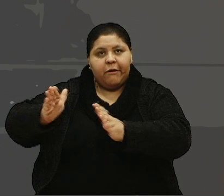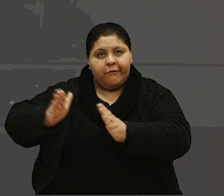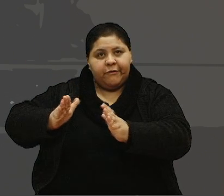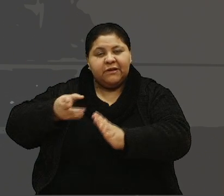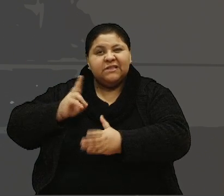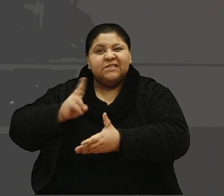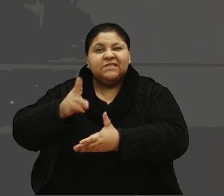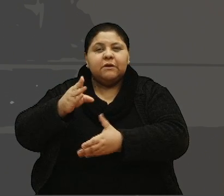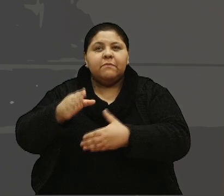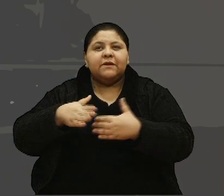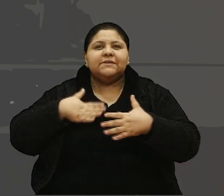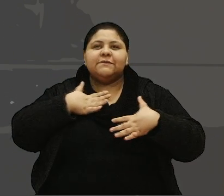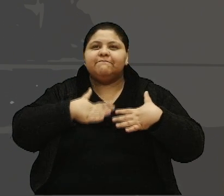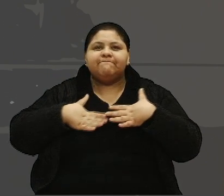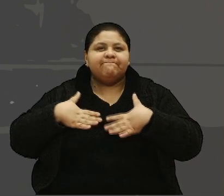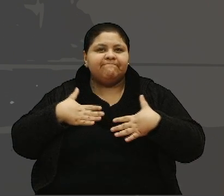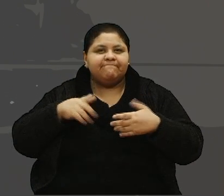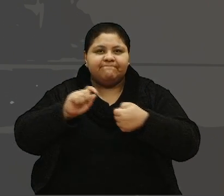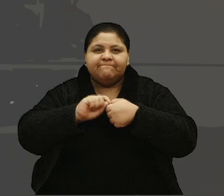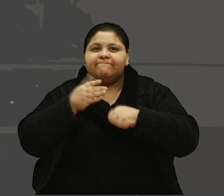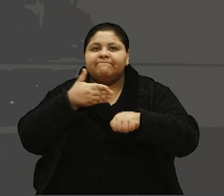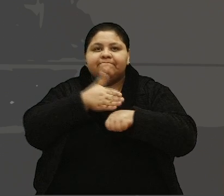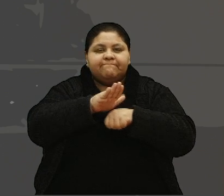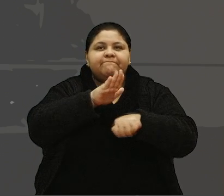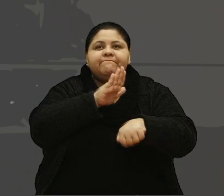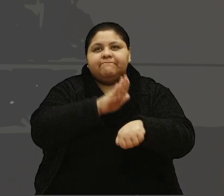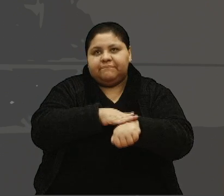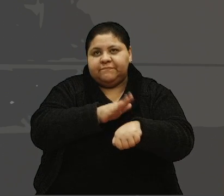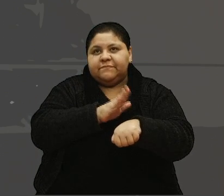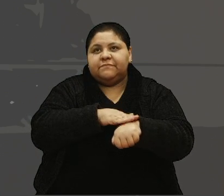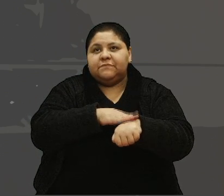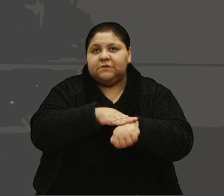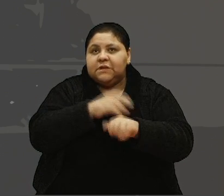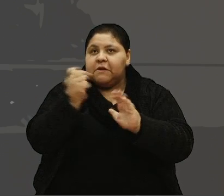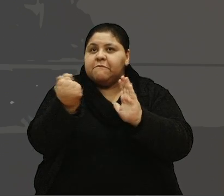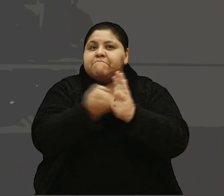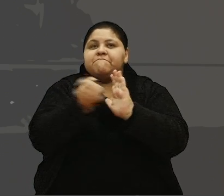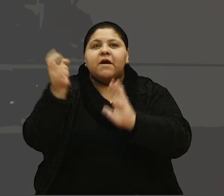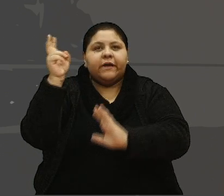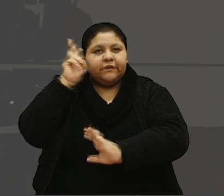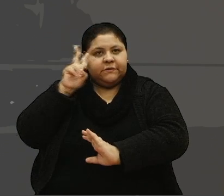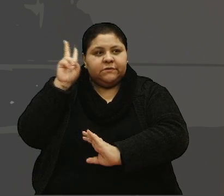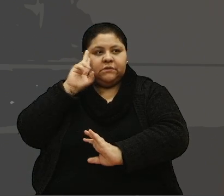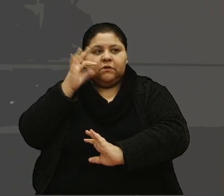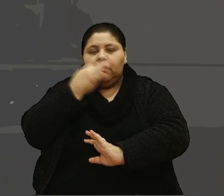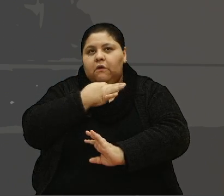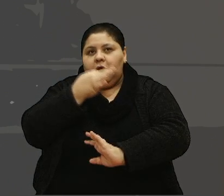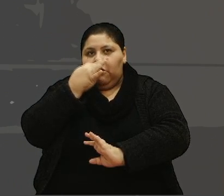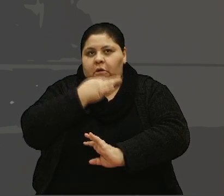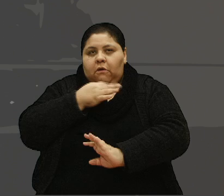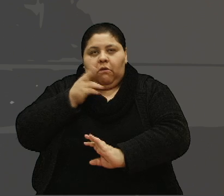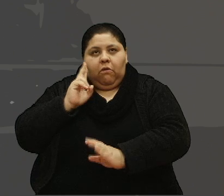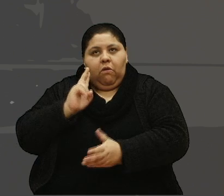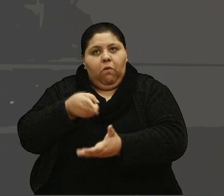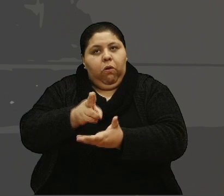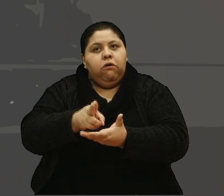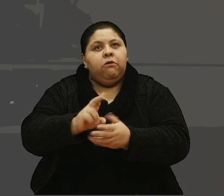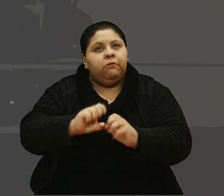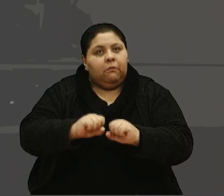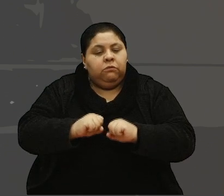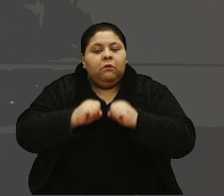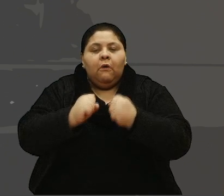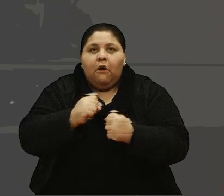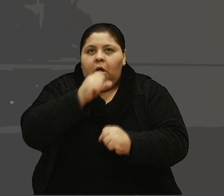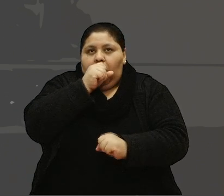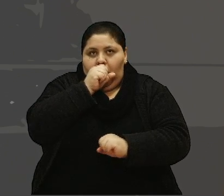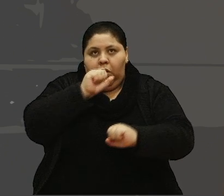uma satisfação fazer parte desses momentos que marcam a história de Caxias do Sul. Sempre fui um